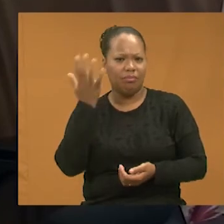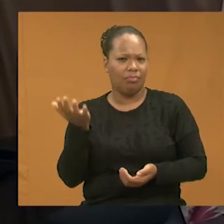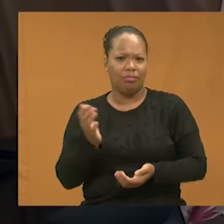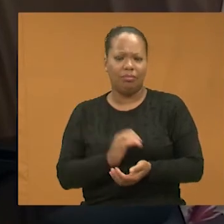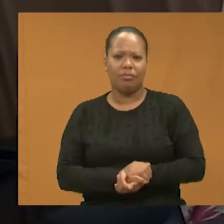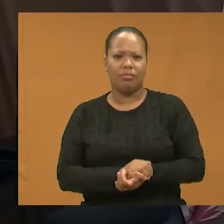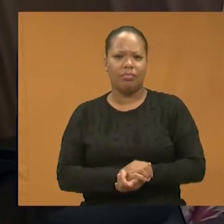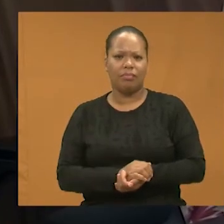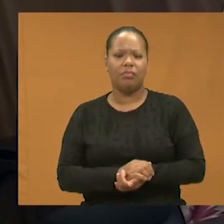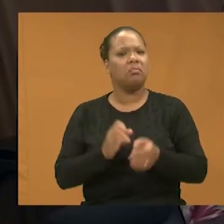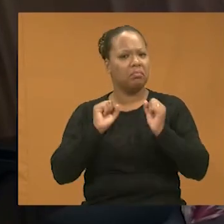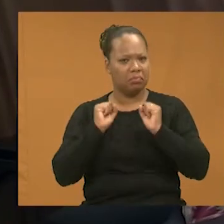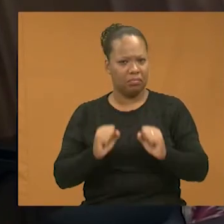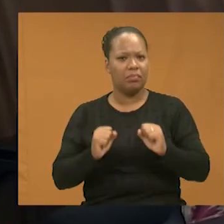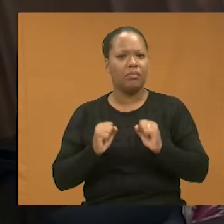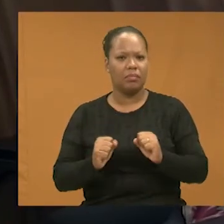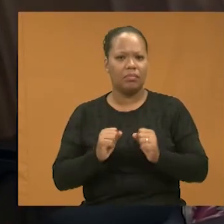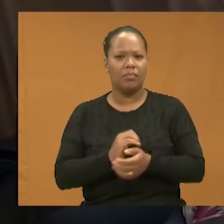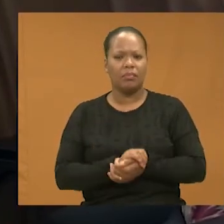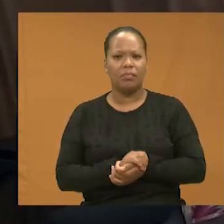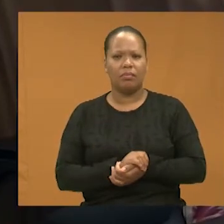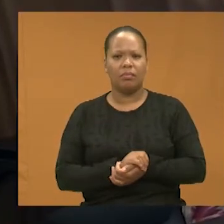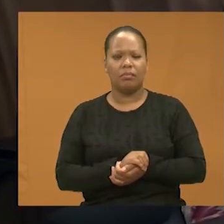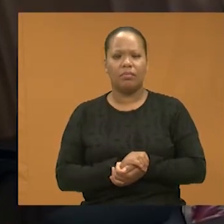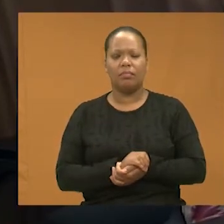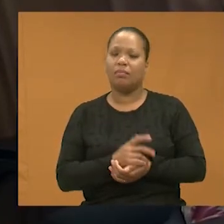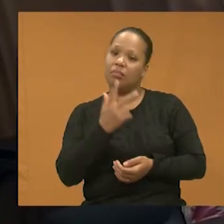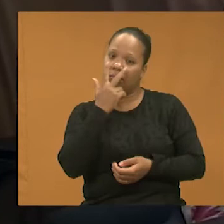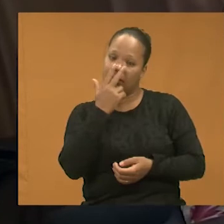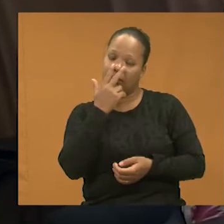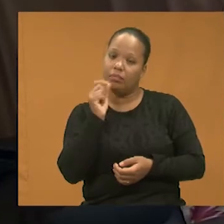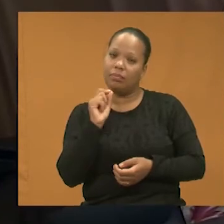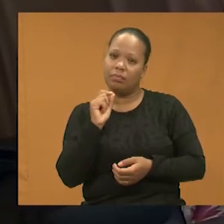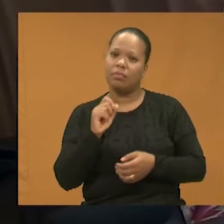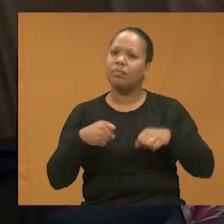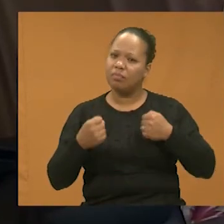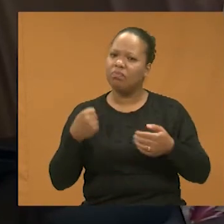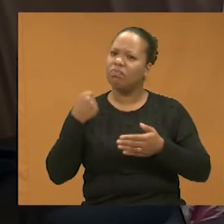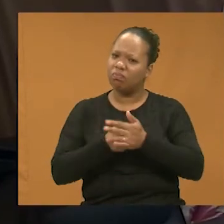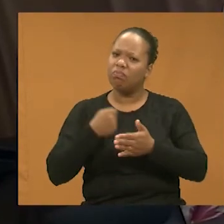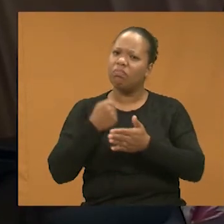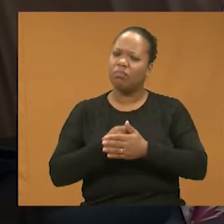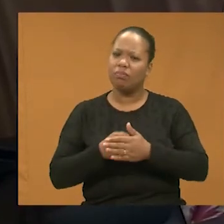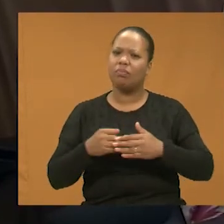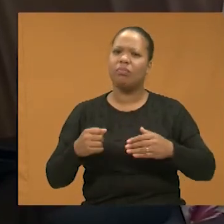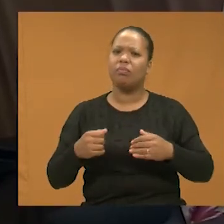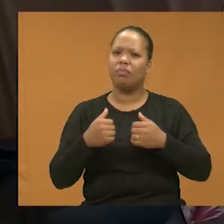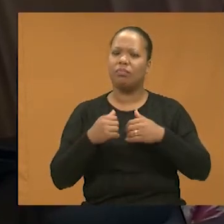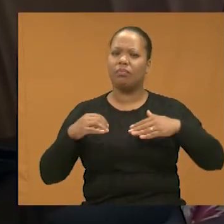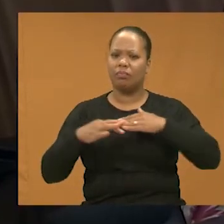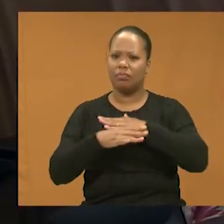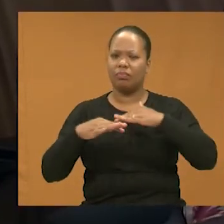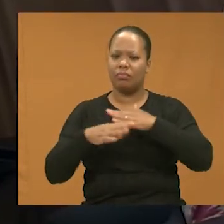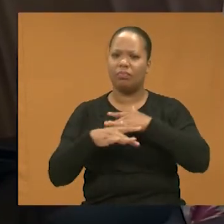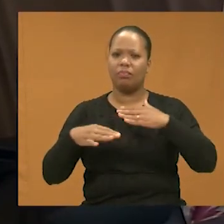é favorável e possível esse trânsito lá. Então, eu acho que tem que a gente pressionar mesmo para a mobilidade rever isso, porque não vai aumentar